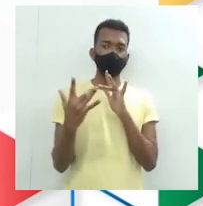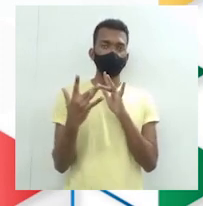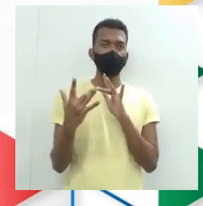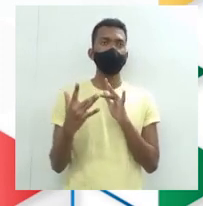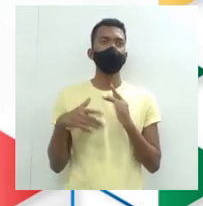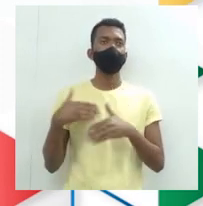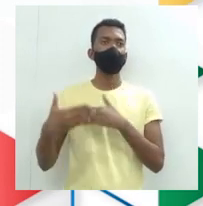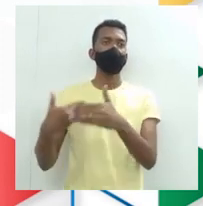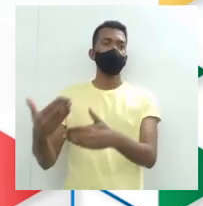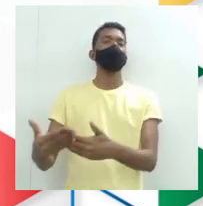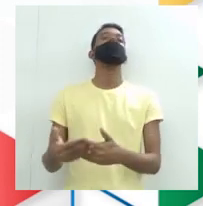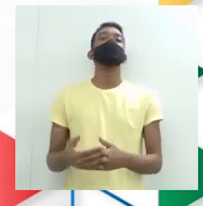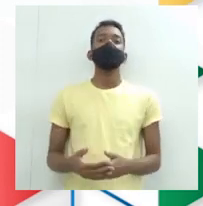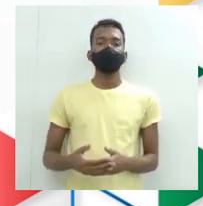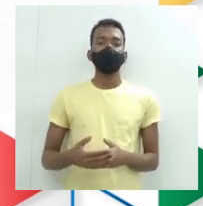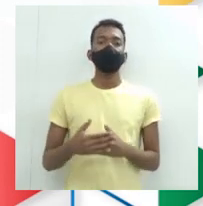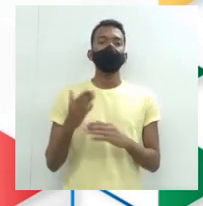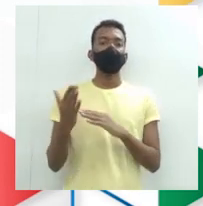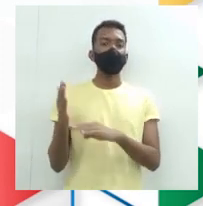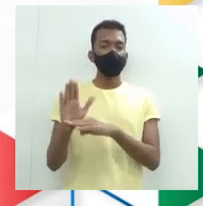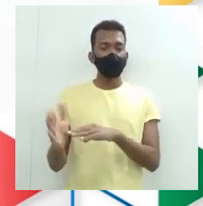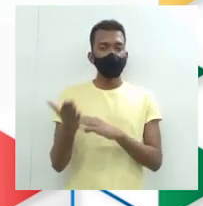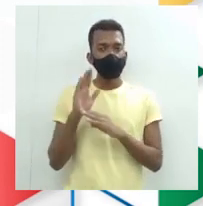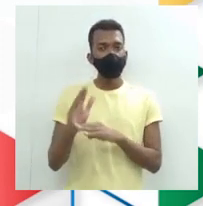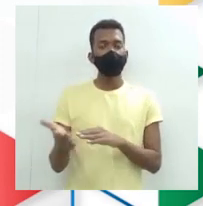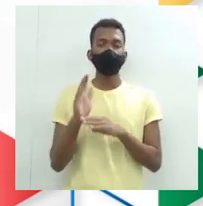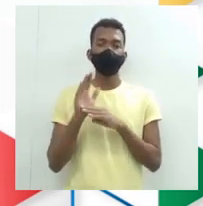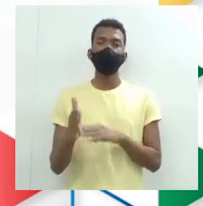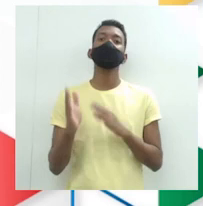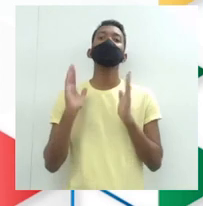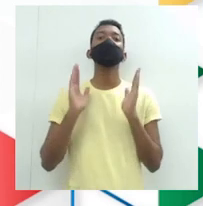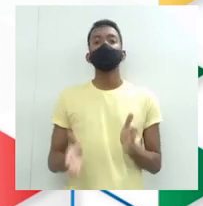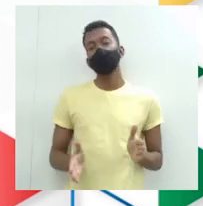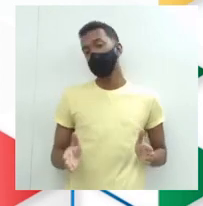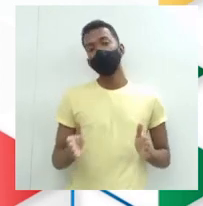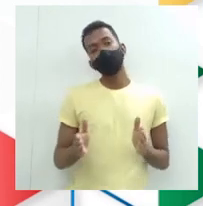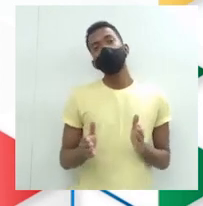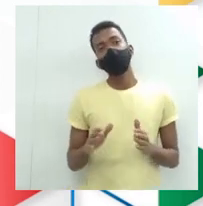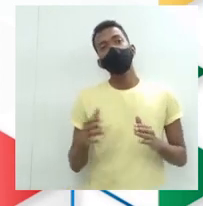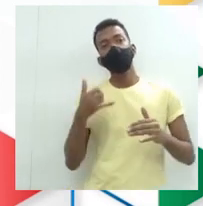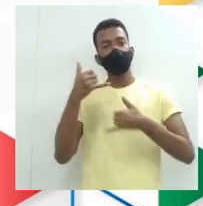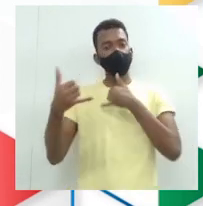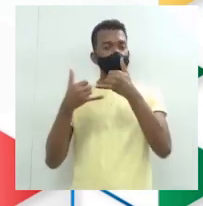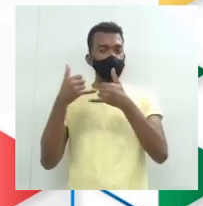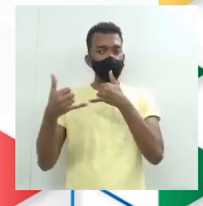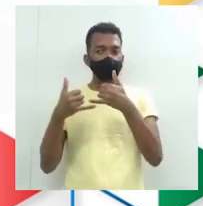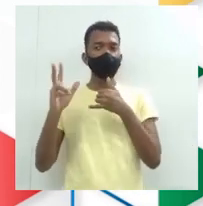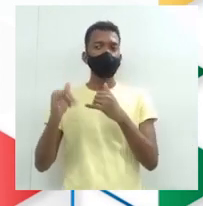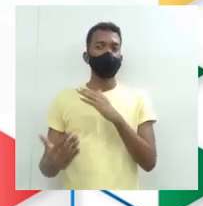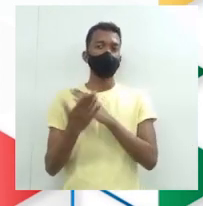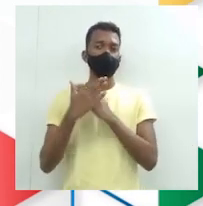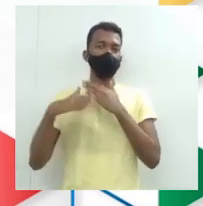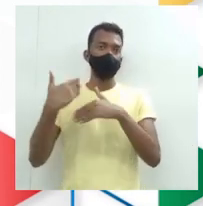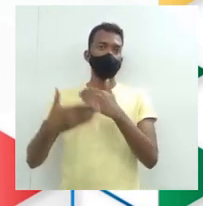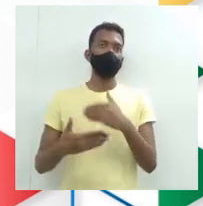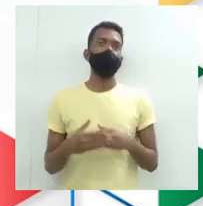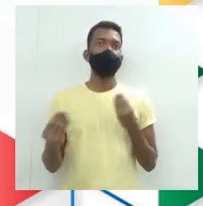vai ser confidencial e as intervenções ou encaminhamentos podem ser feitos para ajudar. Então, como é que fica a